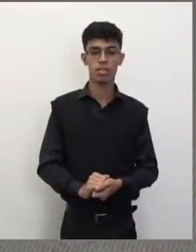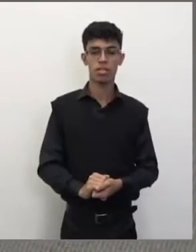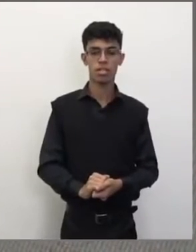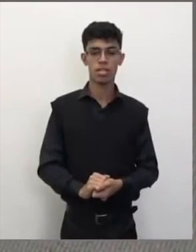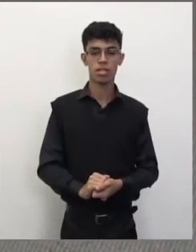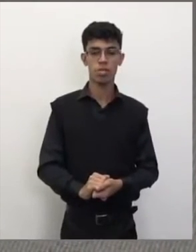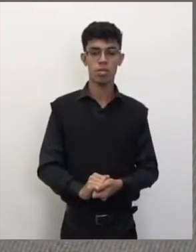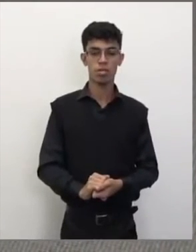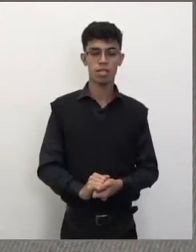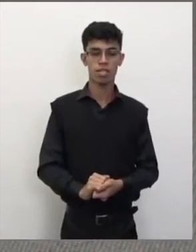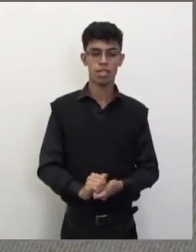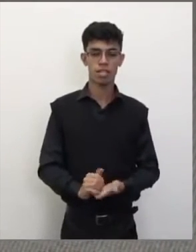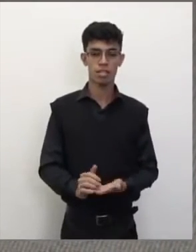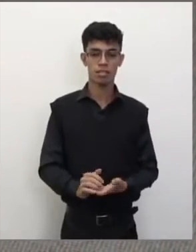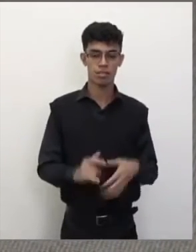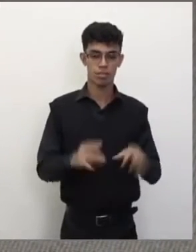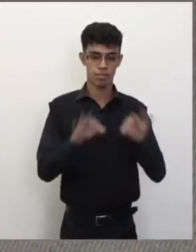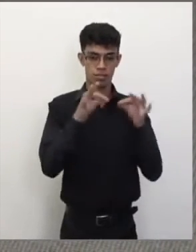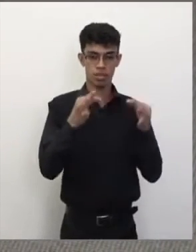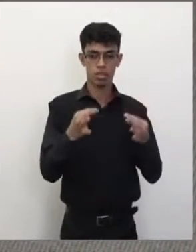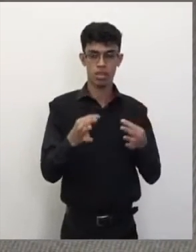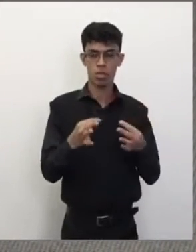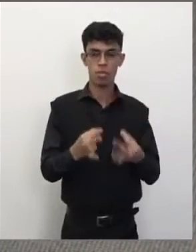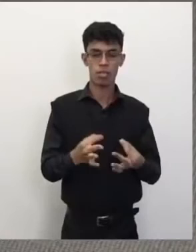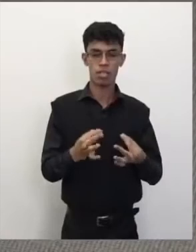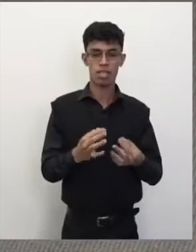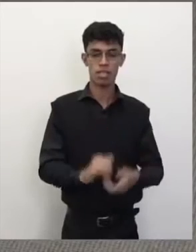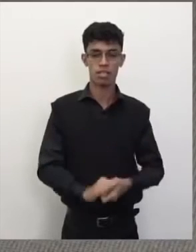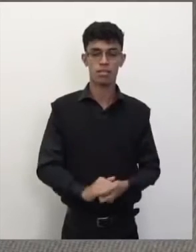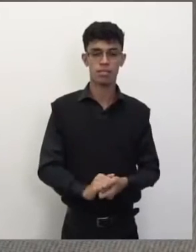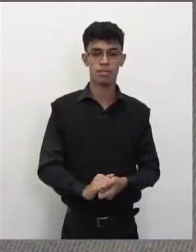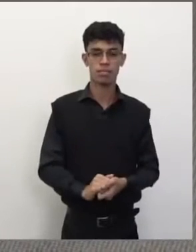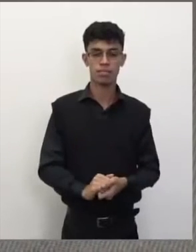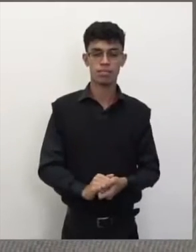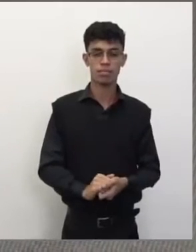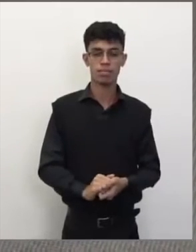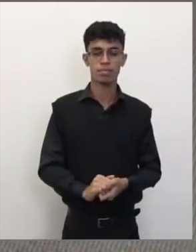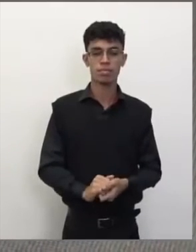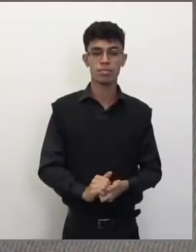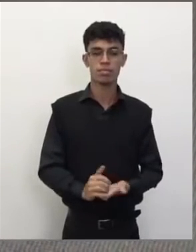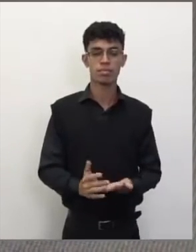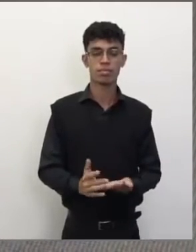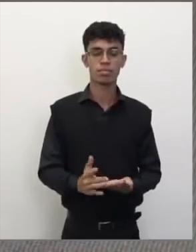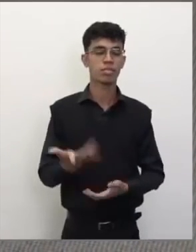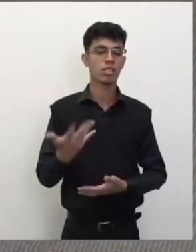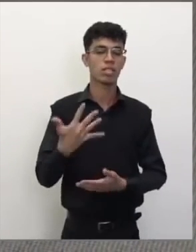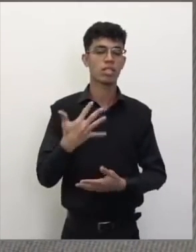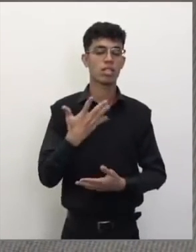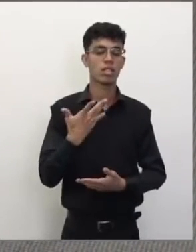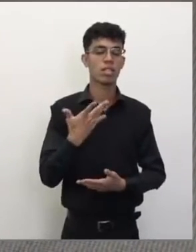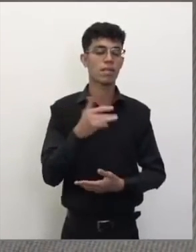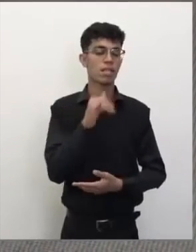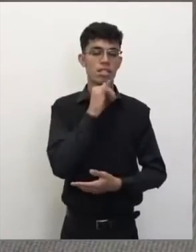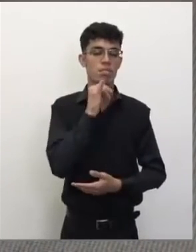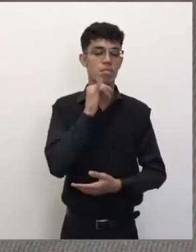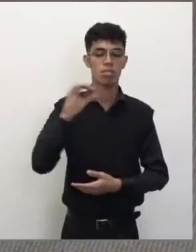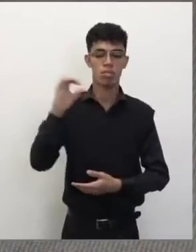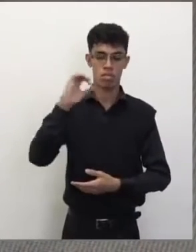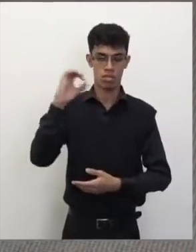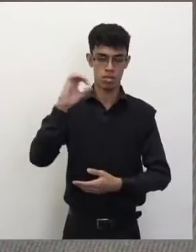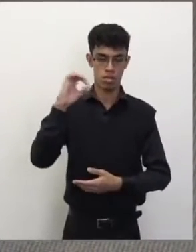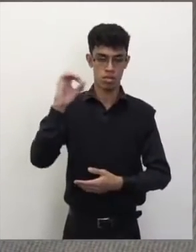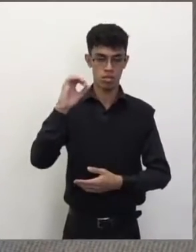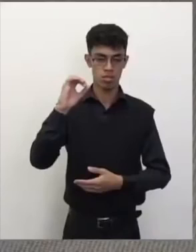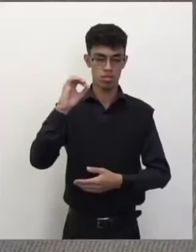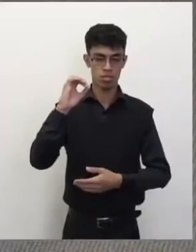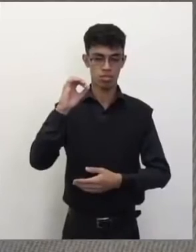novo, ó. Então, ele gostou. Esse ponto que eu tô segurando aqui é o meu eixo, é como se fosse meu ponto O, né? Sim. Então, a meia volta, eu vou